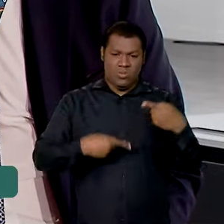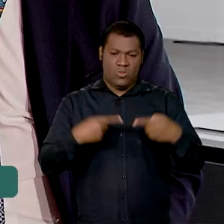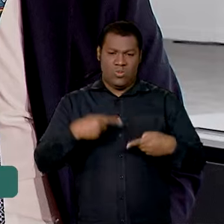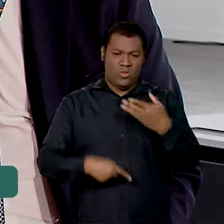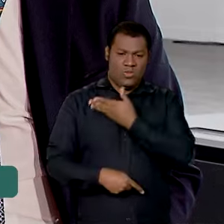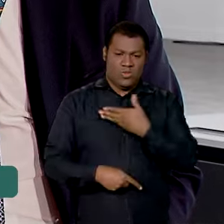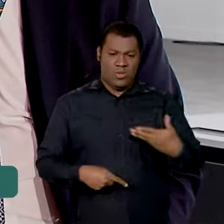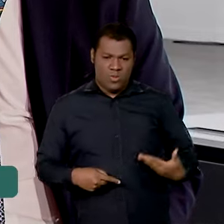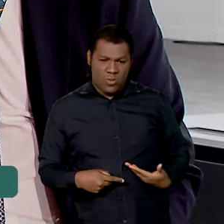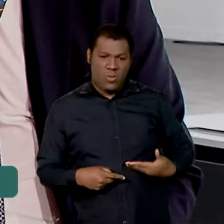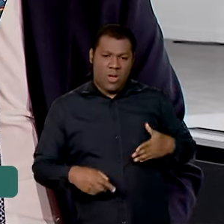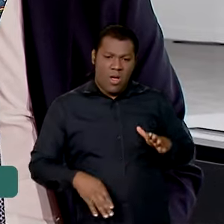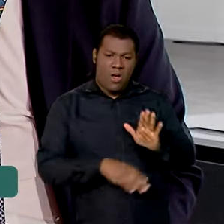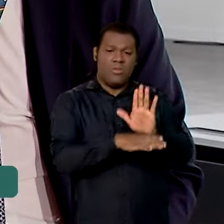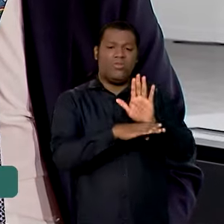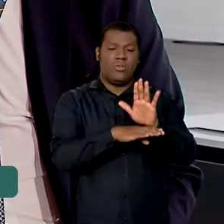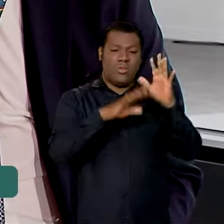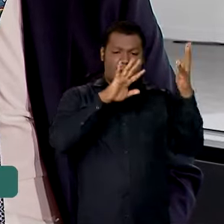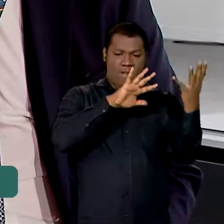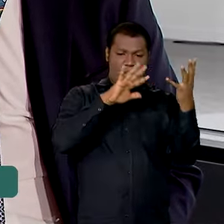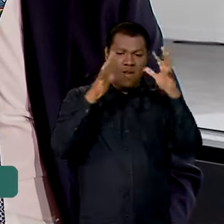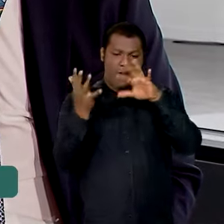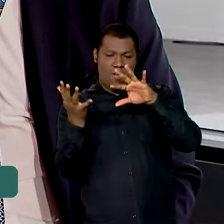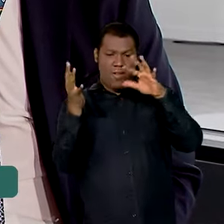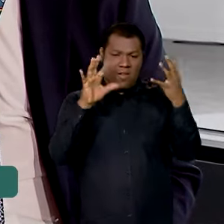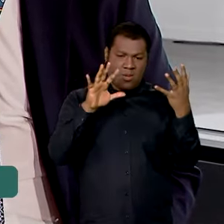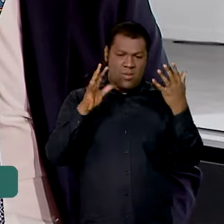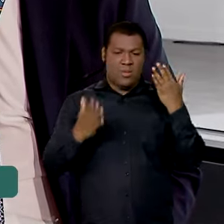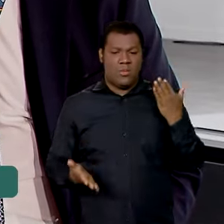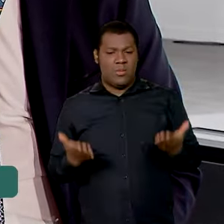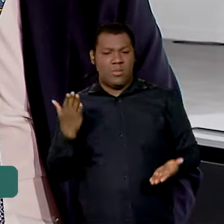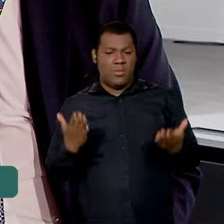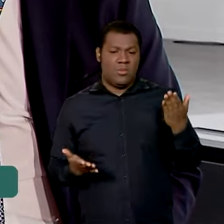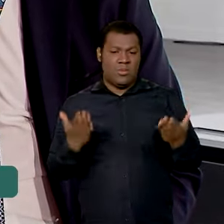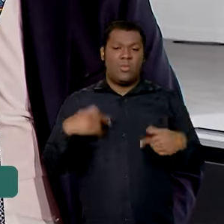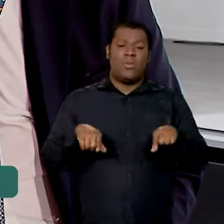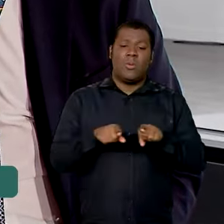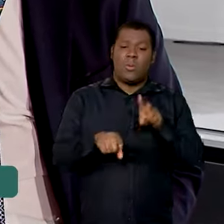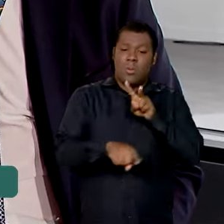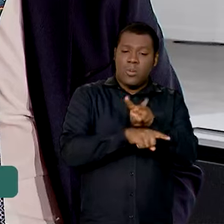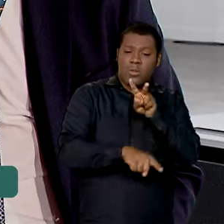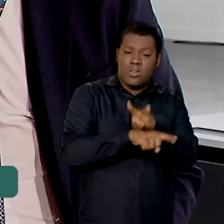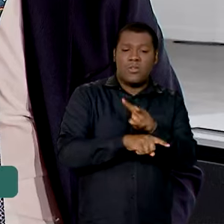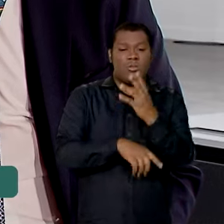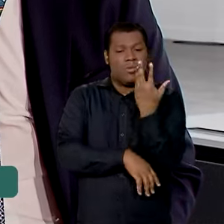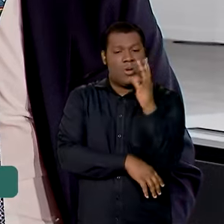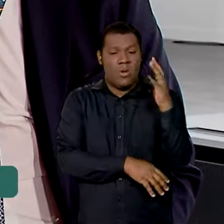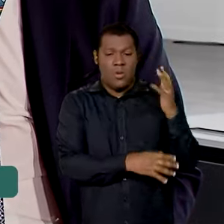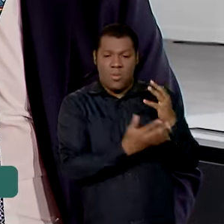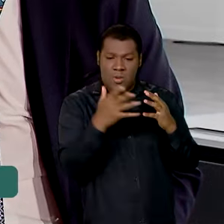reverter a crise climática, política para o meio ambiente, para